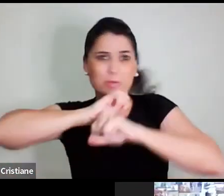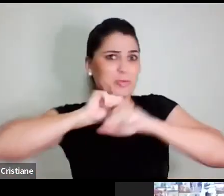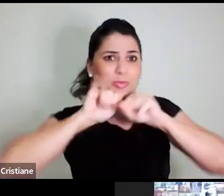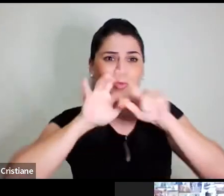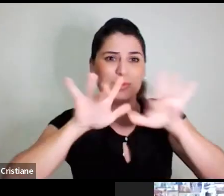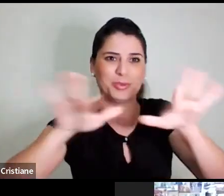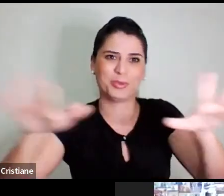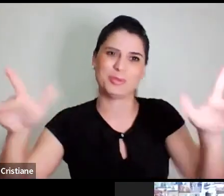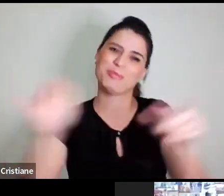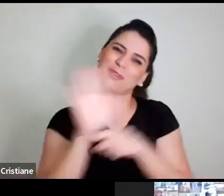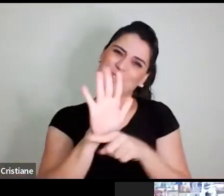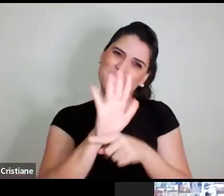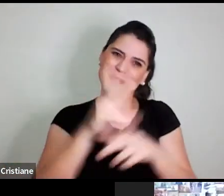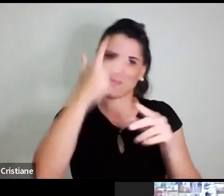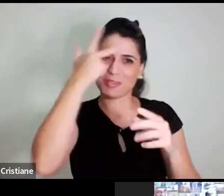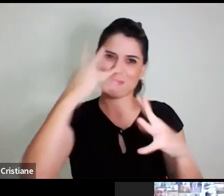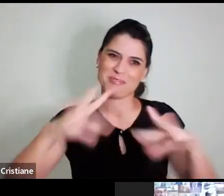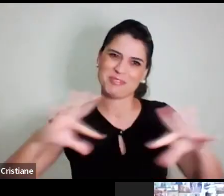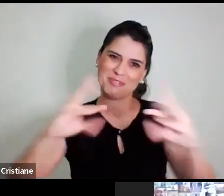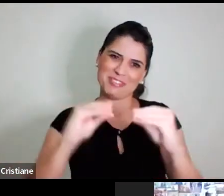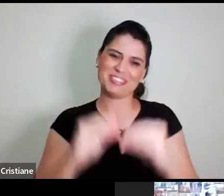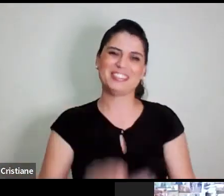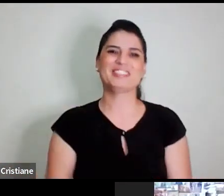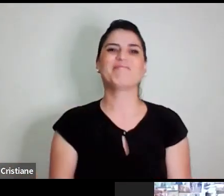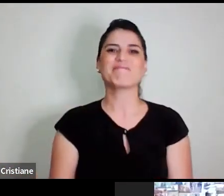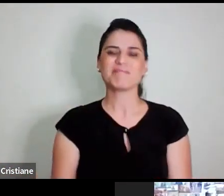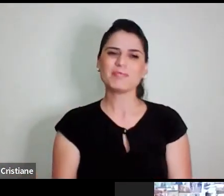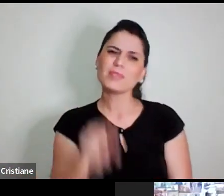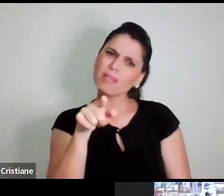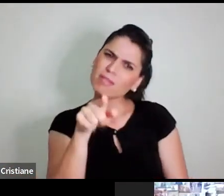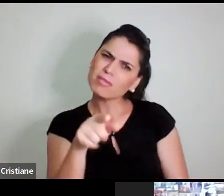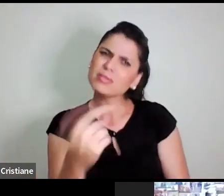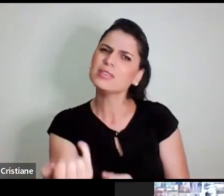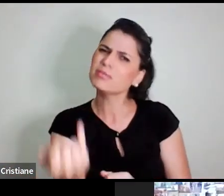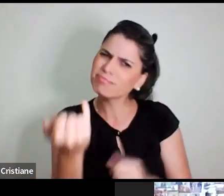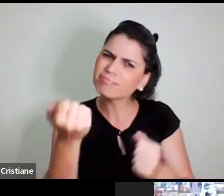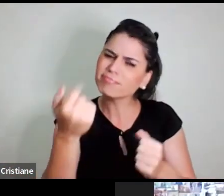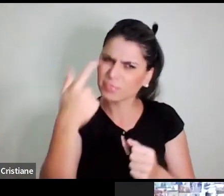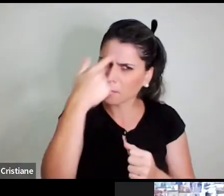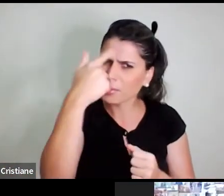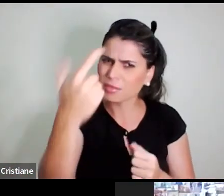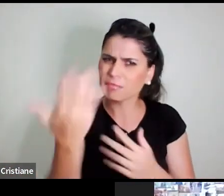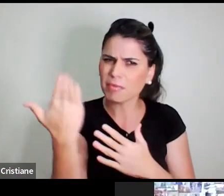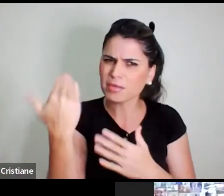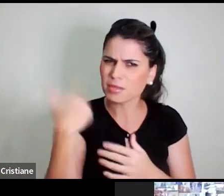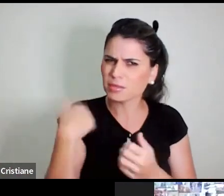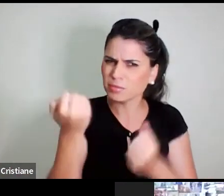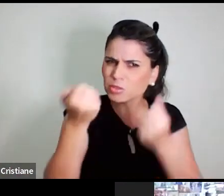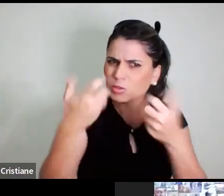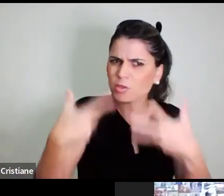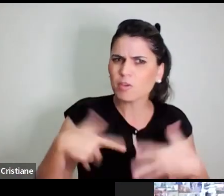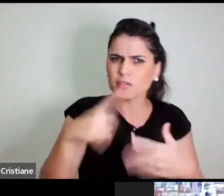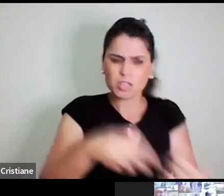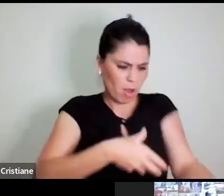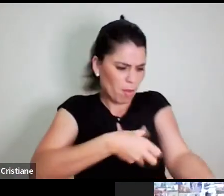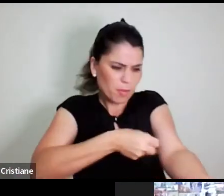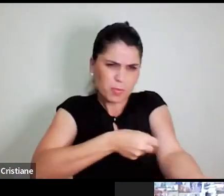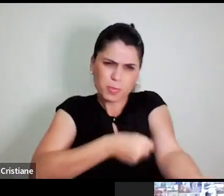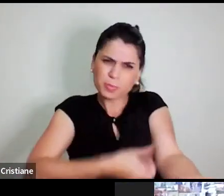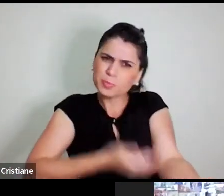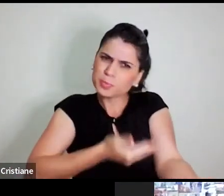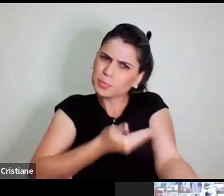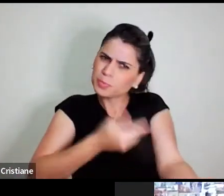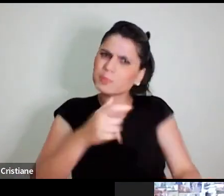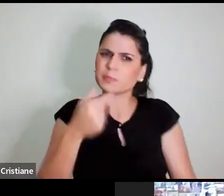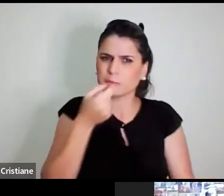bom, Nazaré. Você comentou sobre o remédio da pressão. Você continua tomando o remédio de pressão? Ele não tem mais efeito